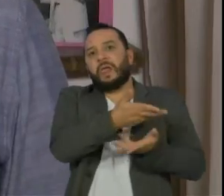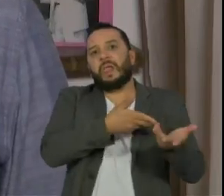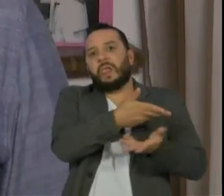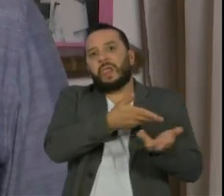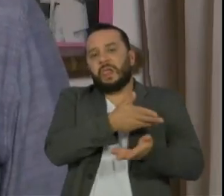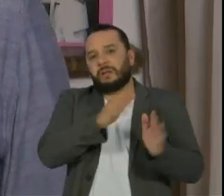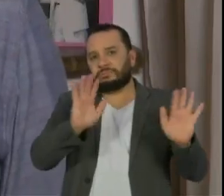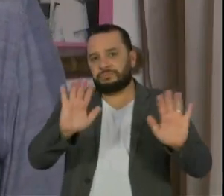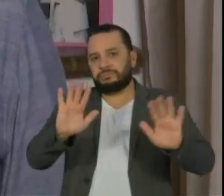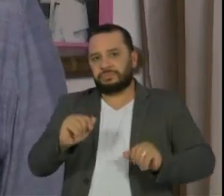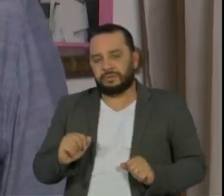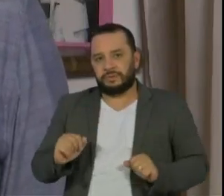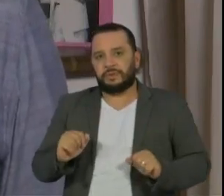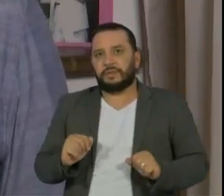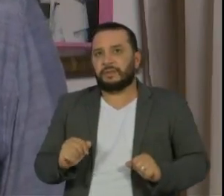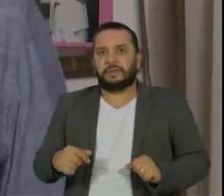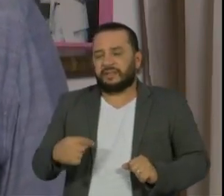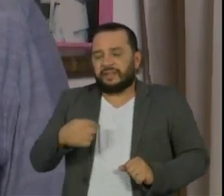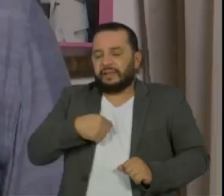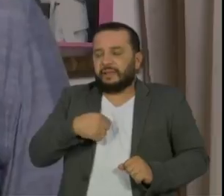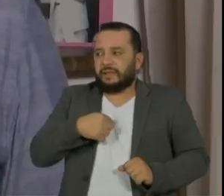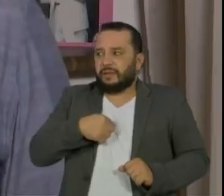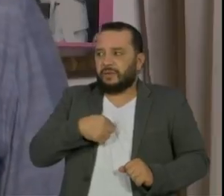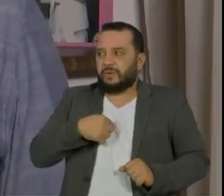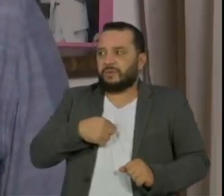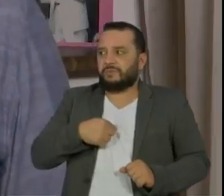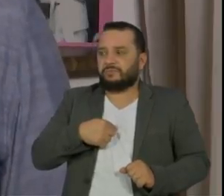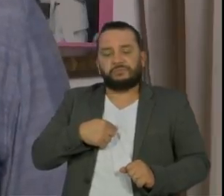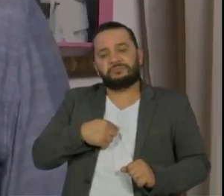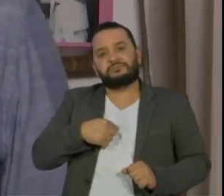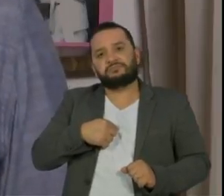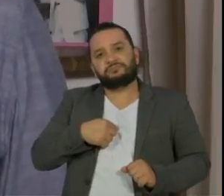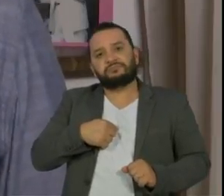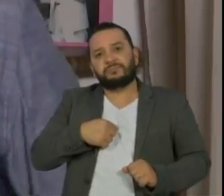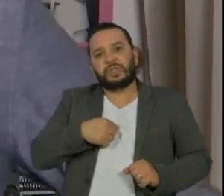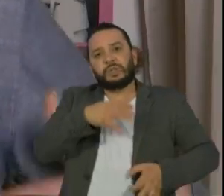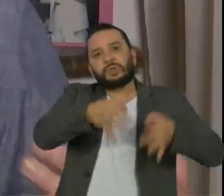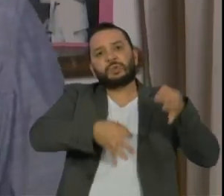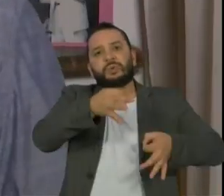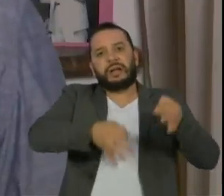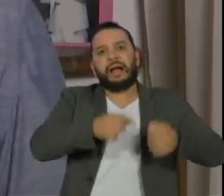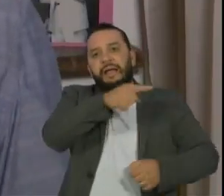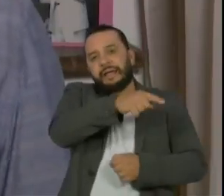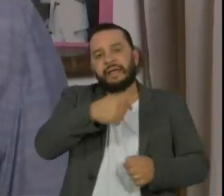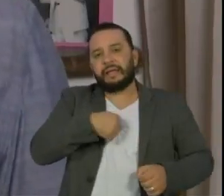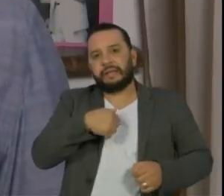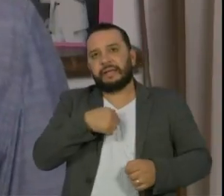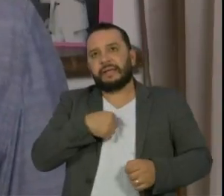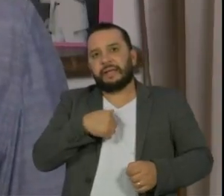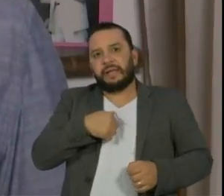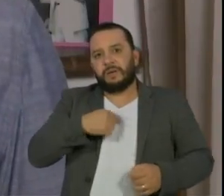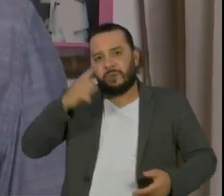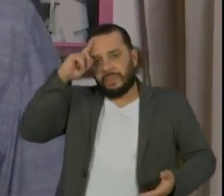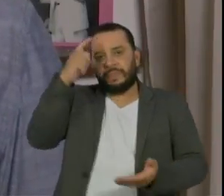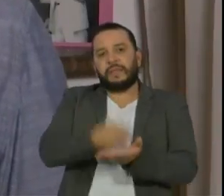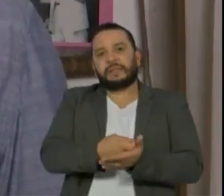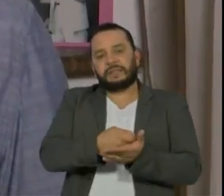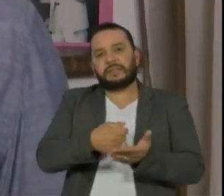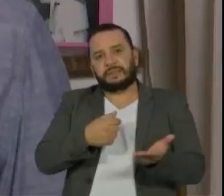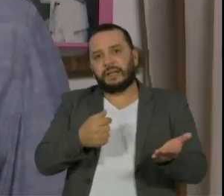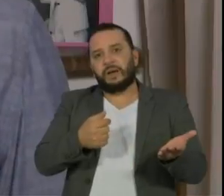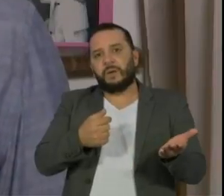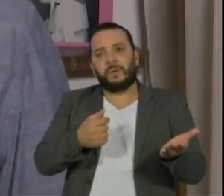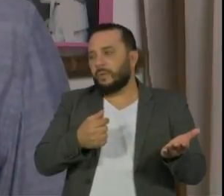resolvido não por um ator. Eu não tenho esse poder de justiça ou de instituição, de tomar uma decisão tão importante e